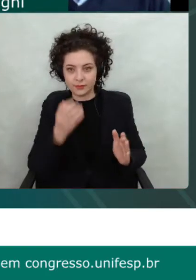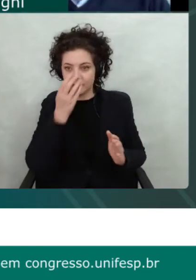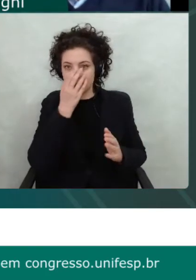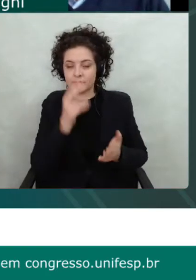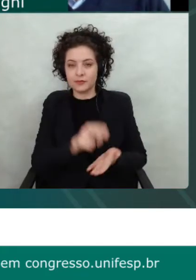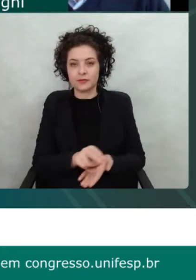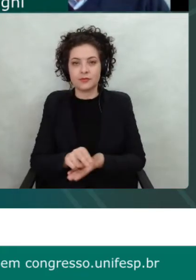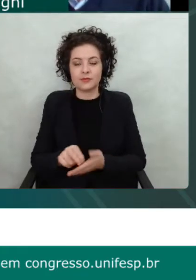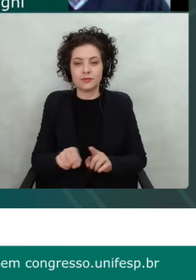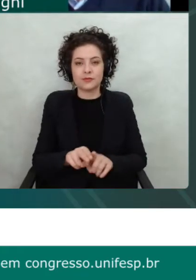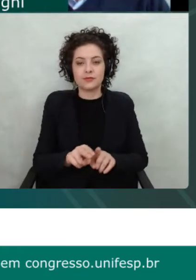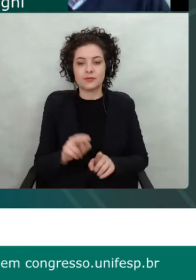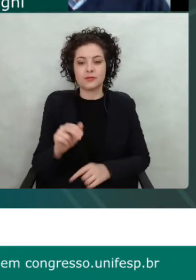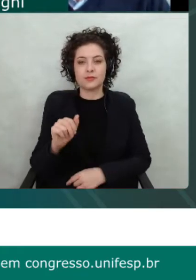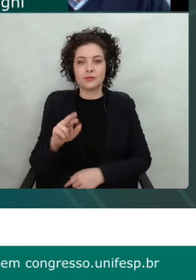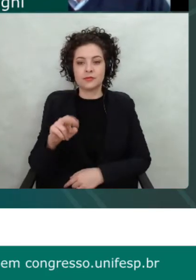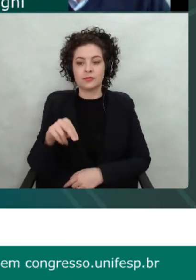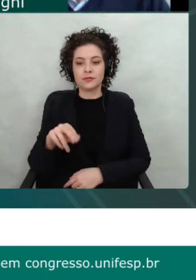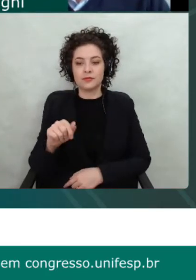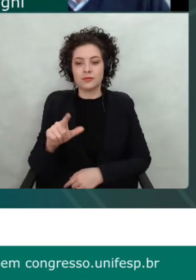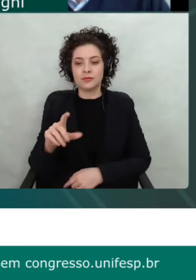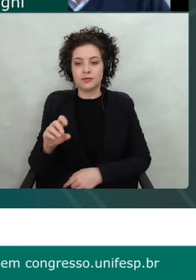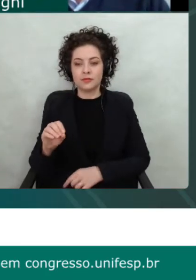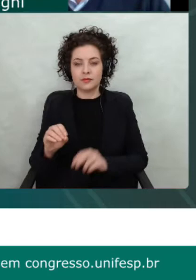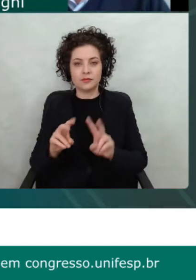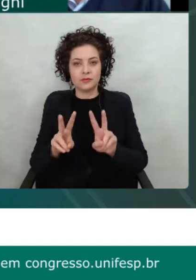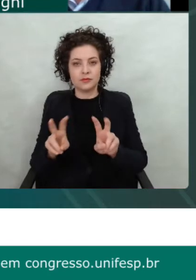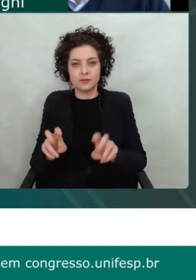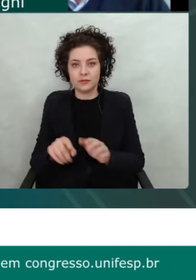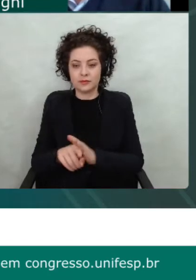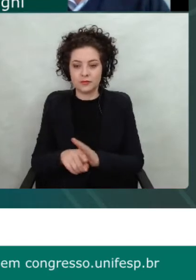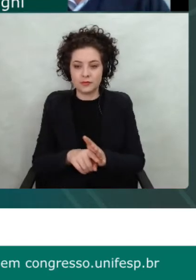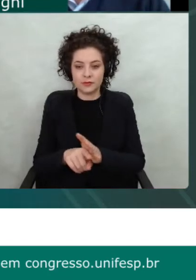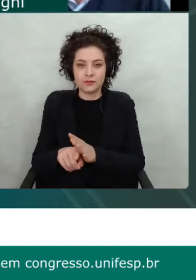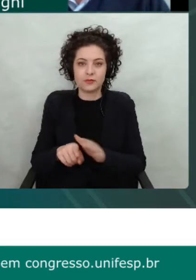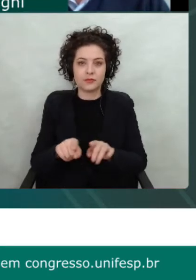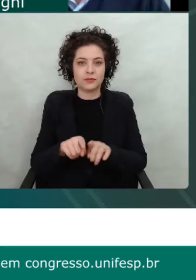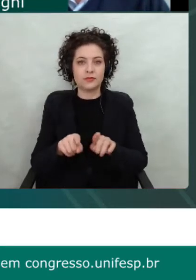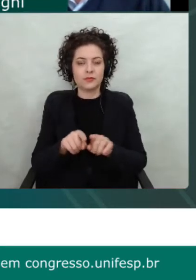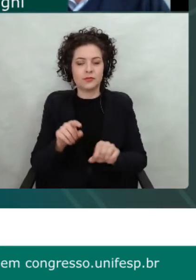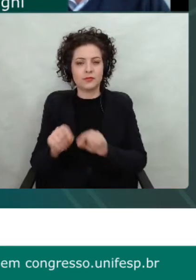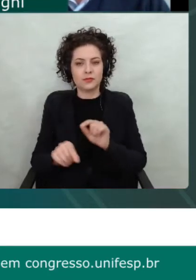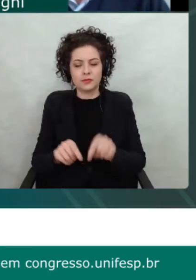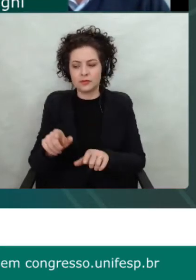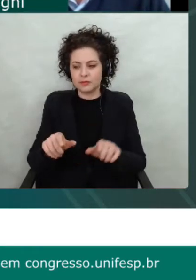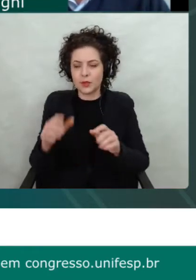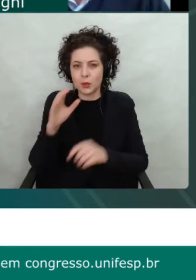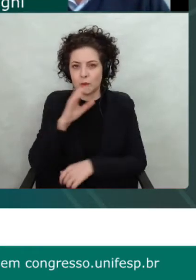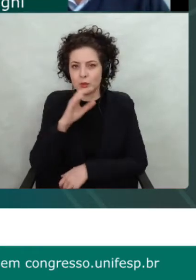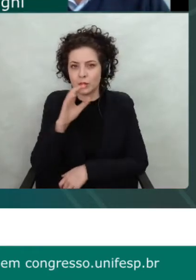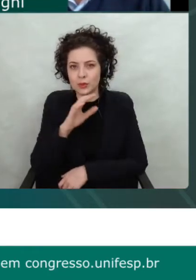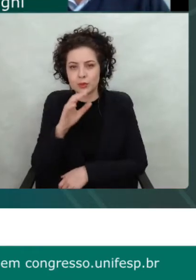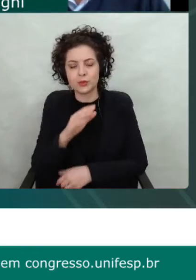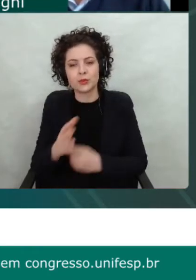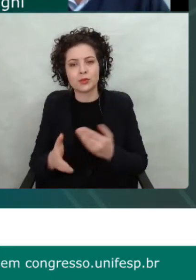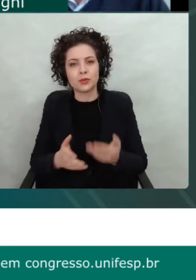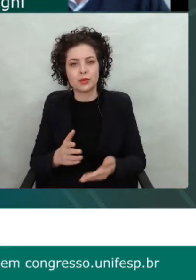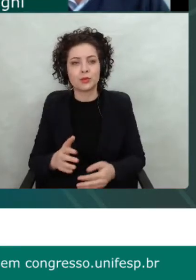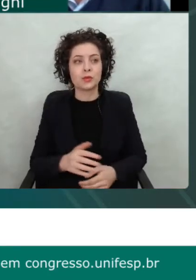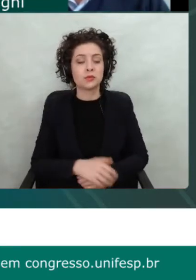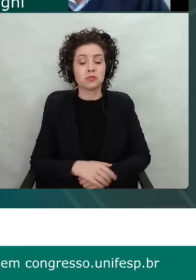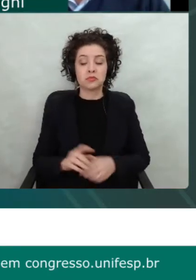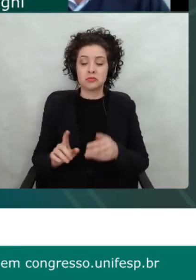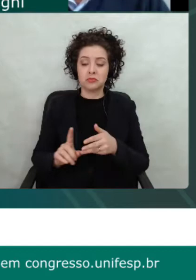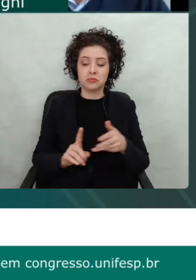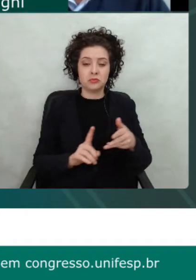para nós sobre a pesquisa dentro dessa área, os patógenos emergentes. Então, certamente, nós teremos uma mesa muito boa de uma doença que